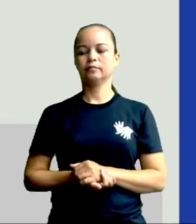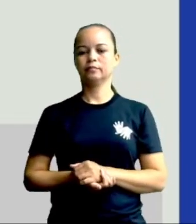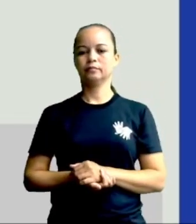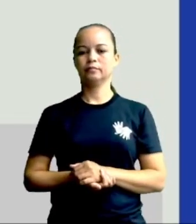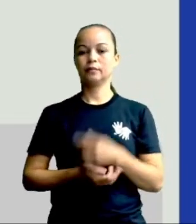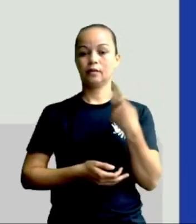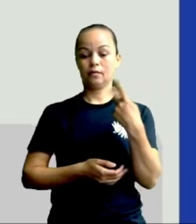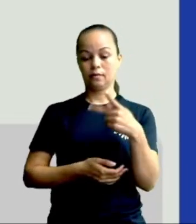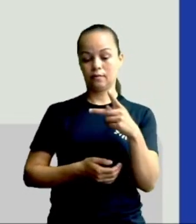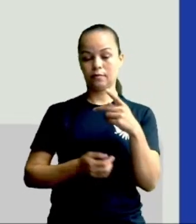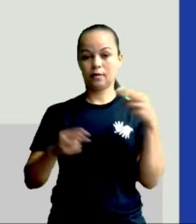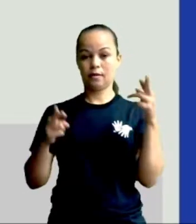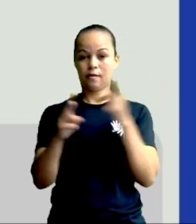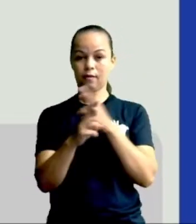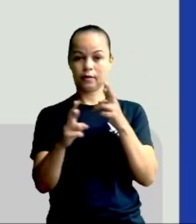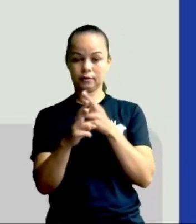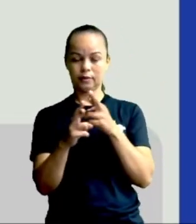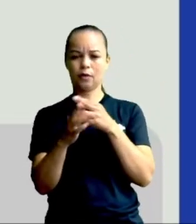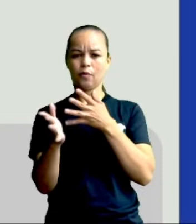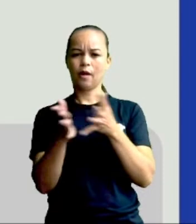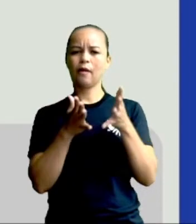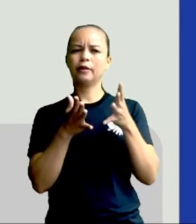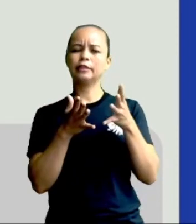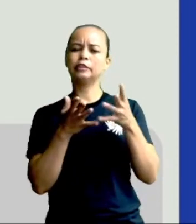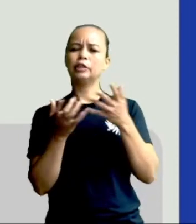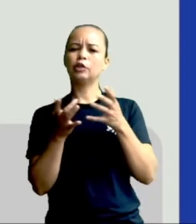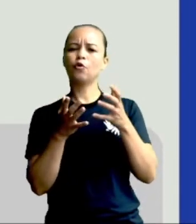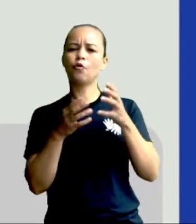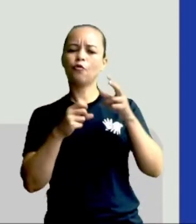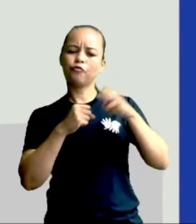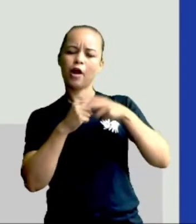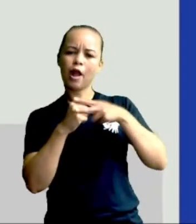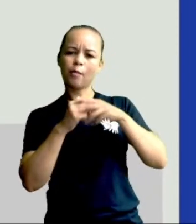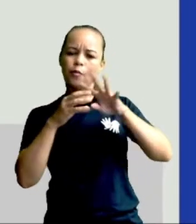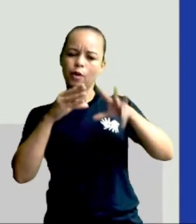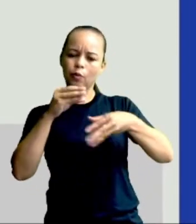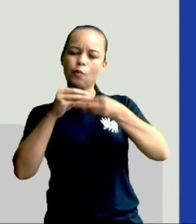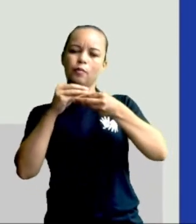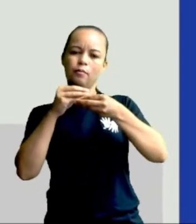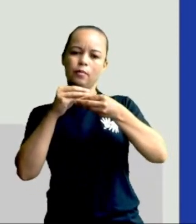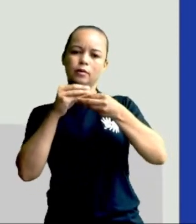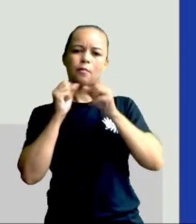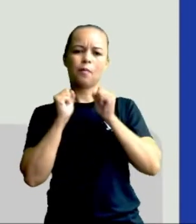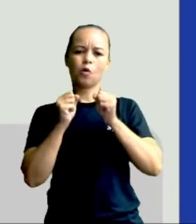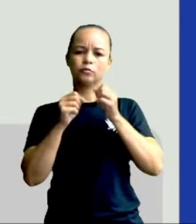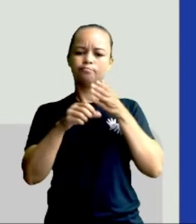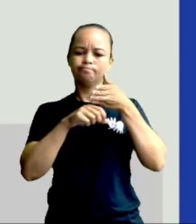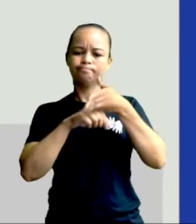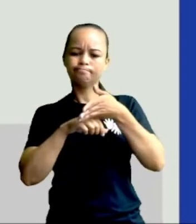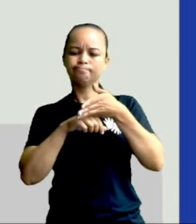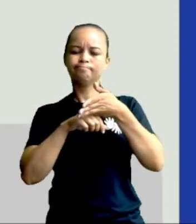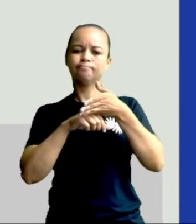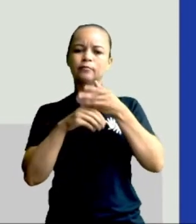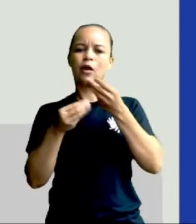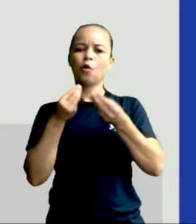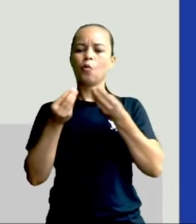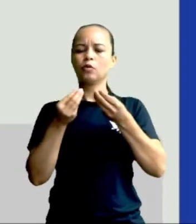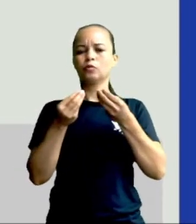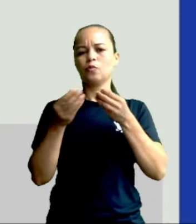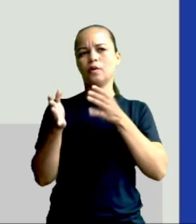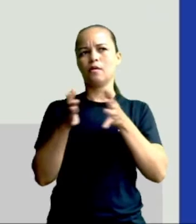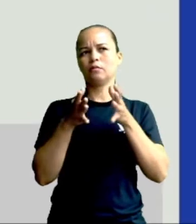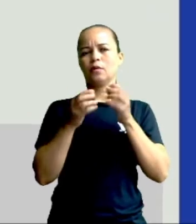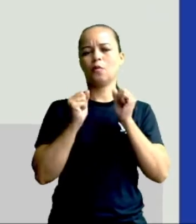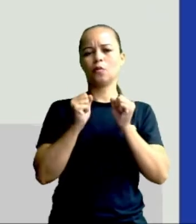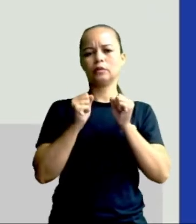e essa relação entre o verbo e o complemento ela pode ser direta ou seja quando entre o